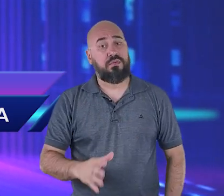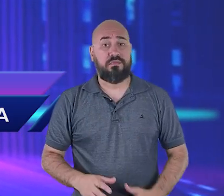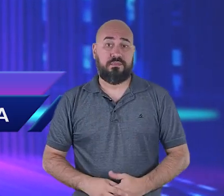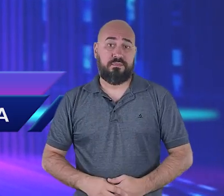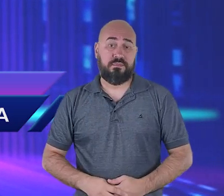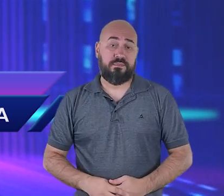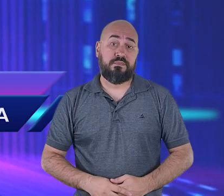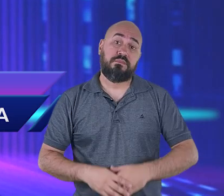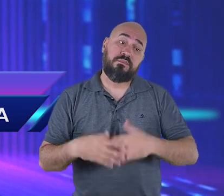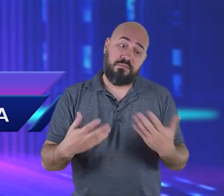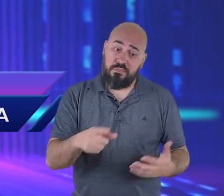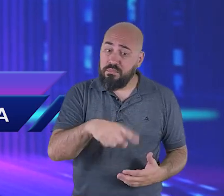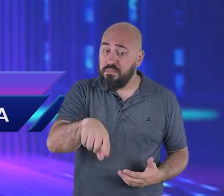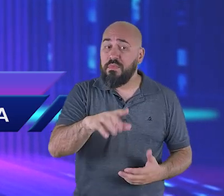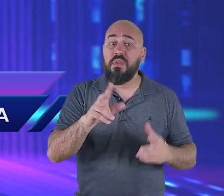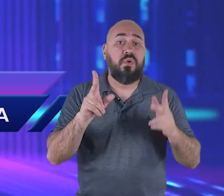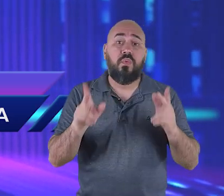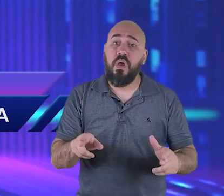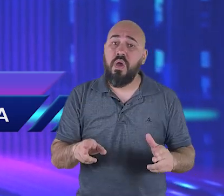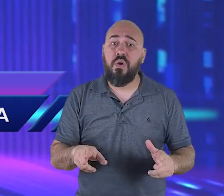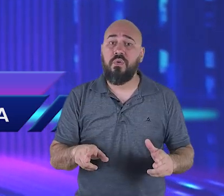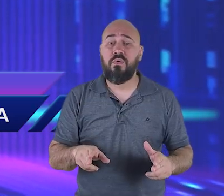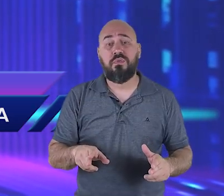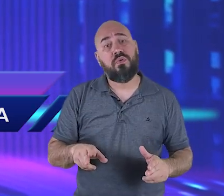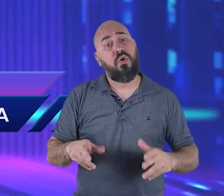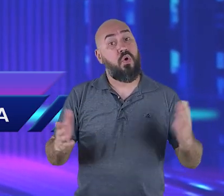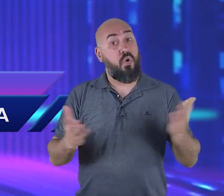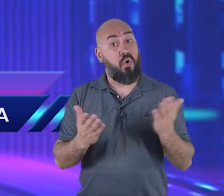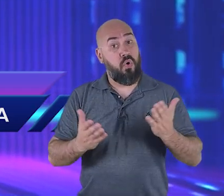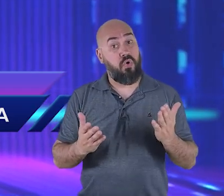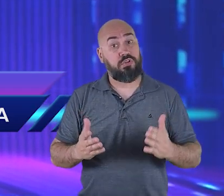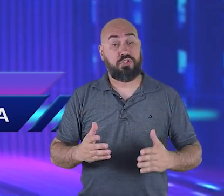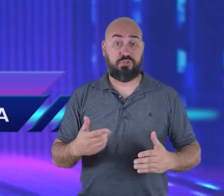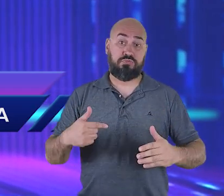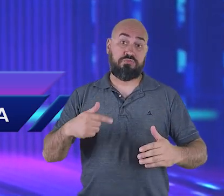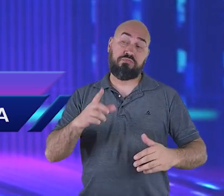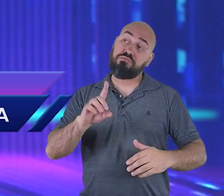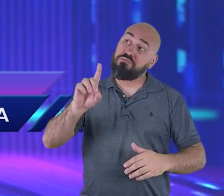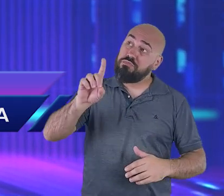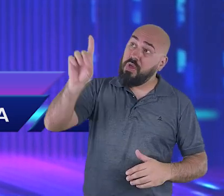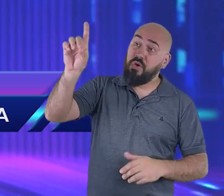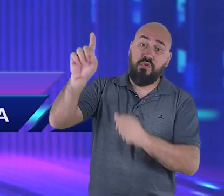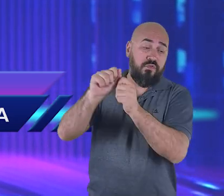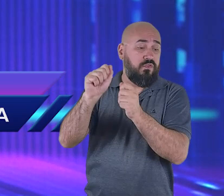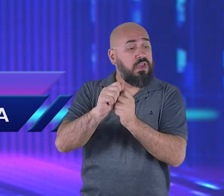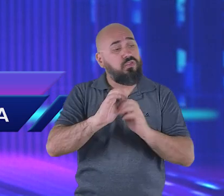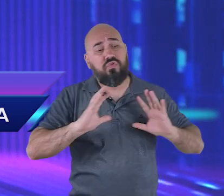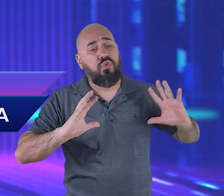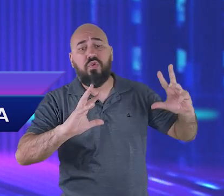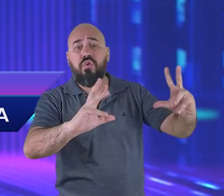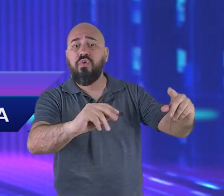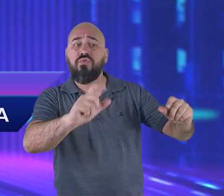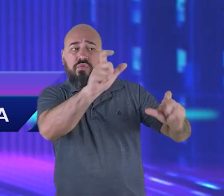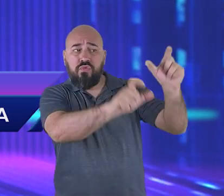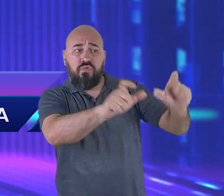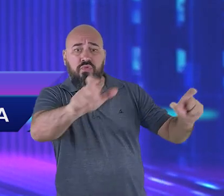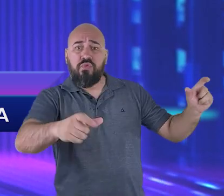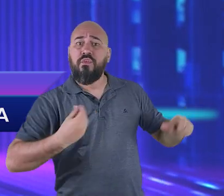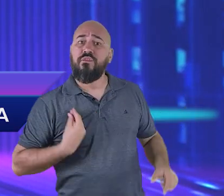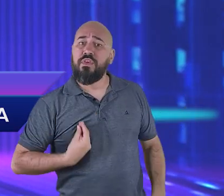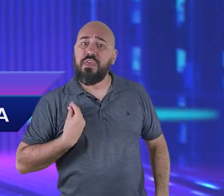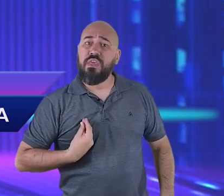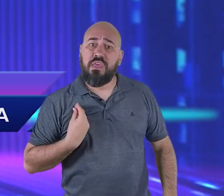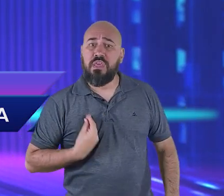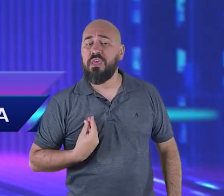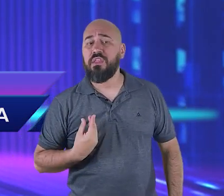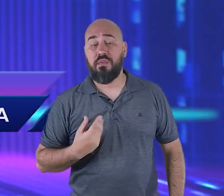Éden, Deus continuou dando aos seres criados possibilidades de escolha. A árvore que estava no meio